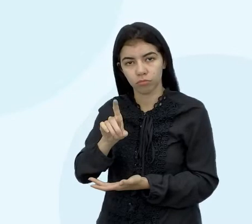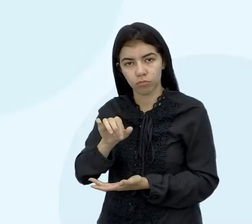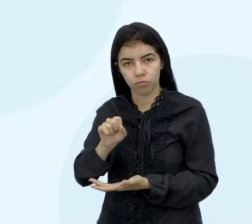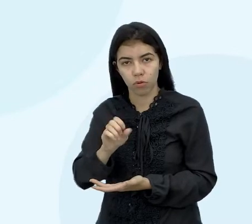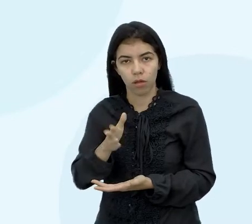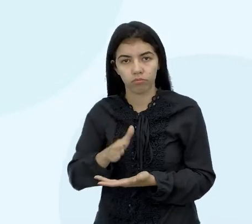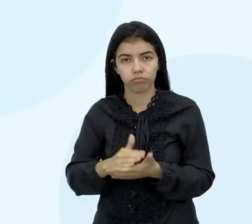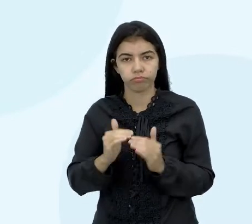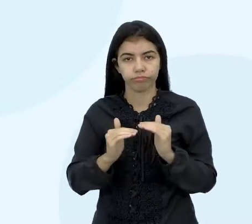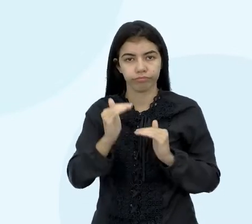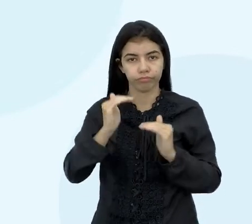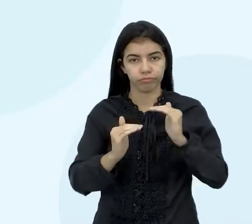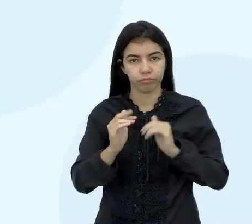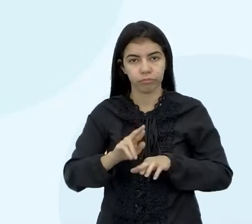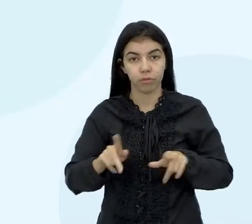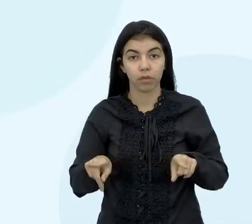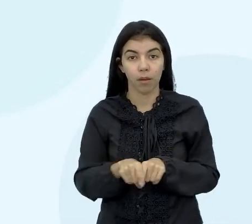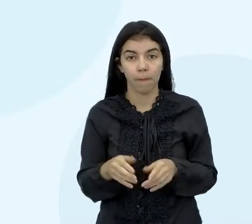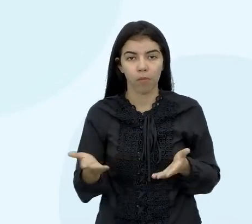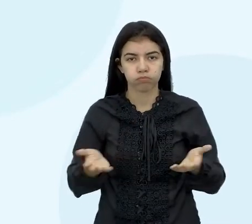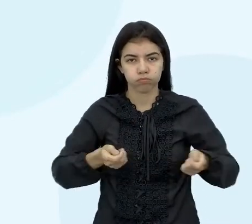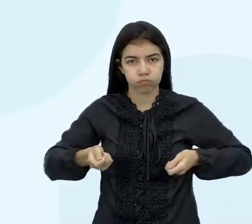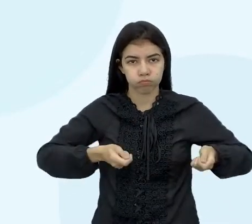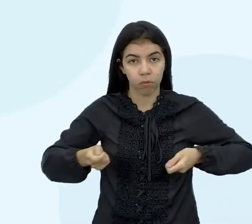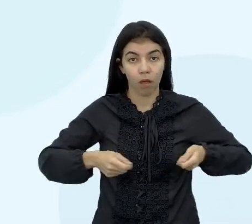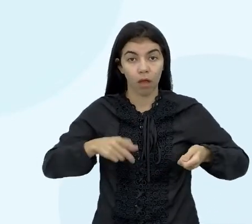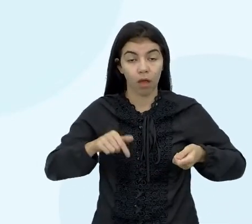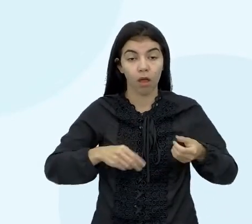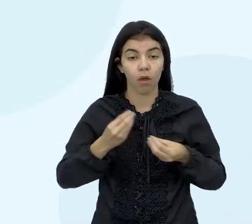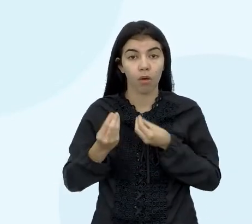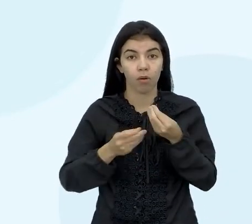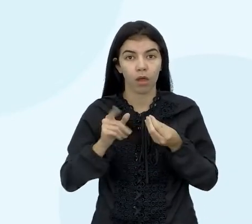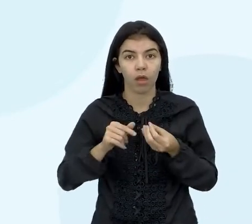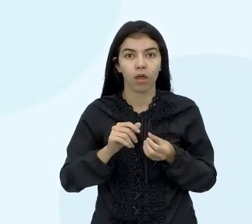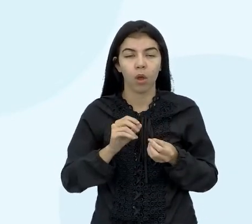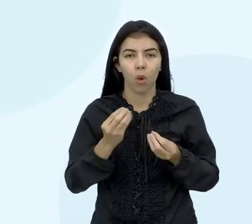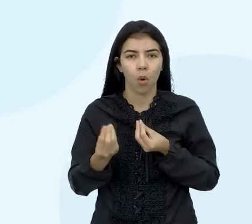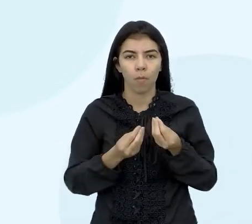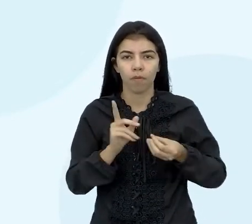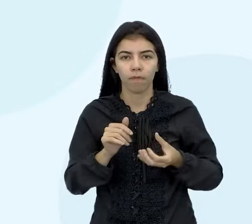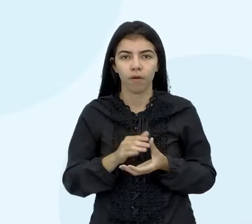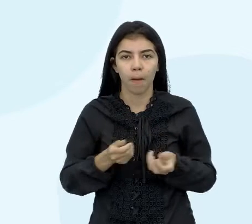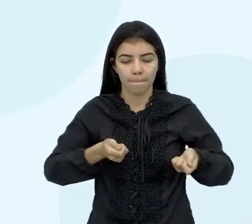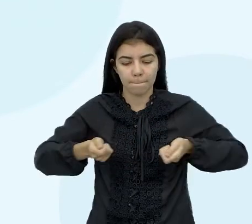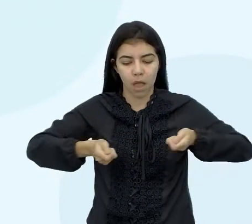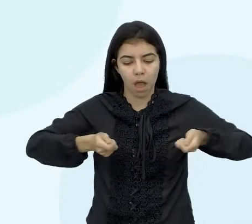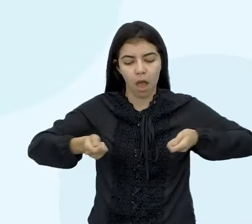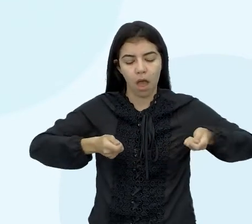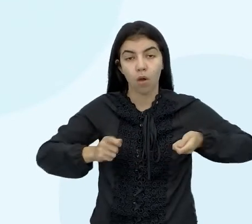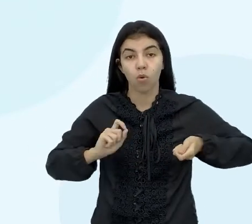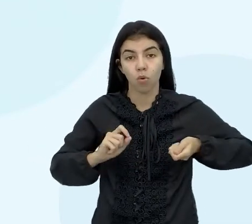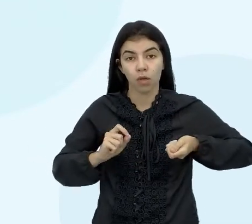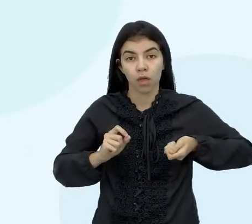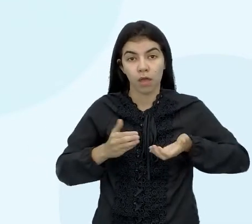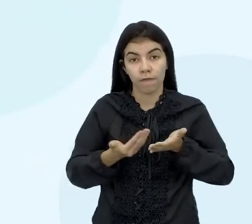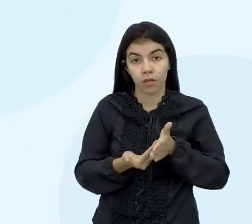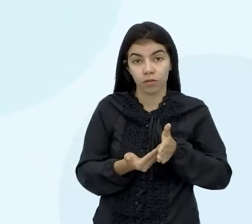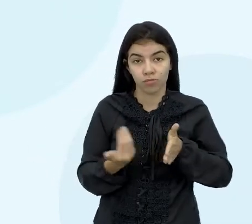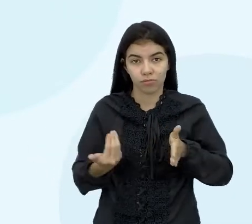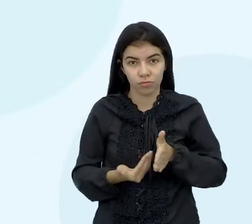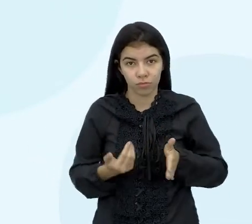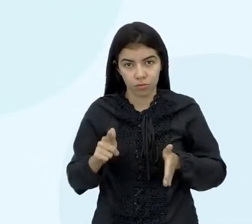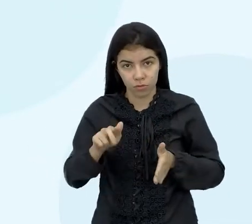tamanhos diferentes. Peneiração ou tamização, você tem a trama ali da peneira que vai fazer a separação